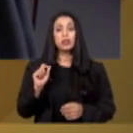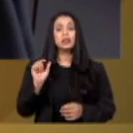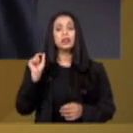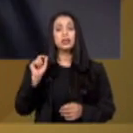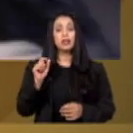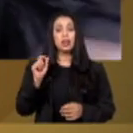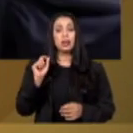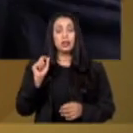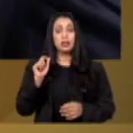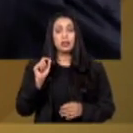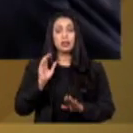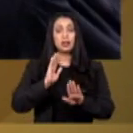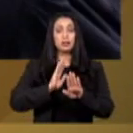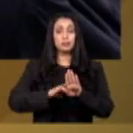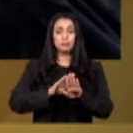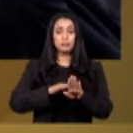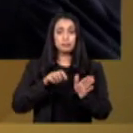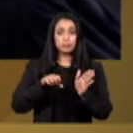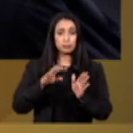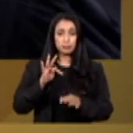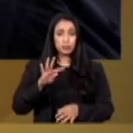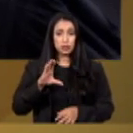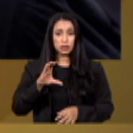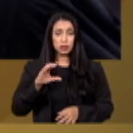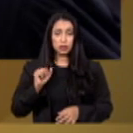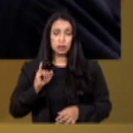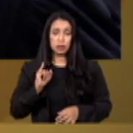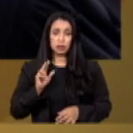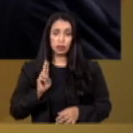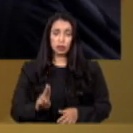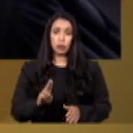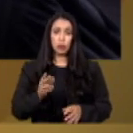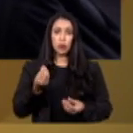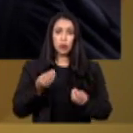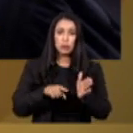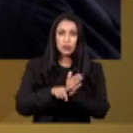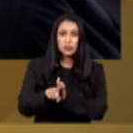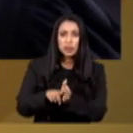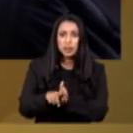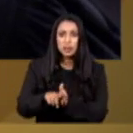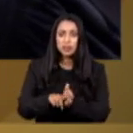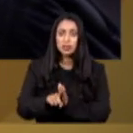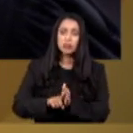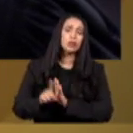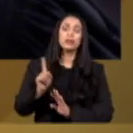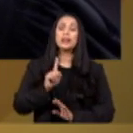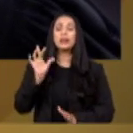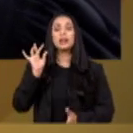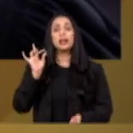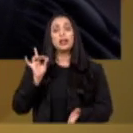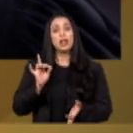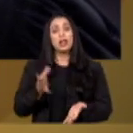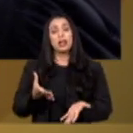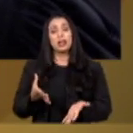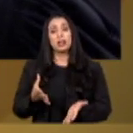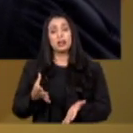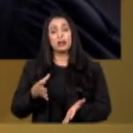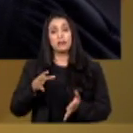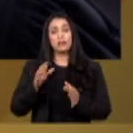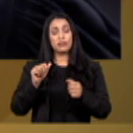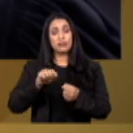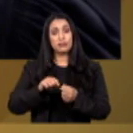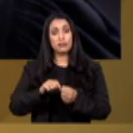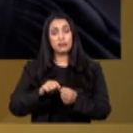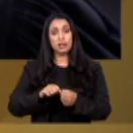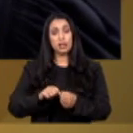competência fiscalizatória do texto 1 e não é determinada pela natureza dos